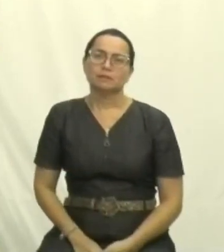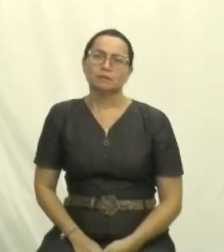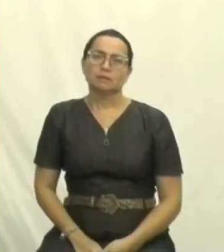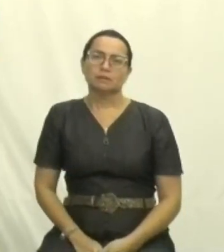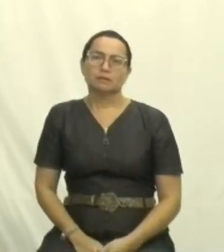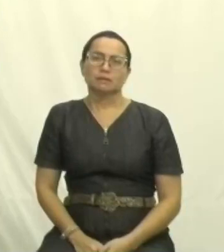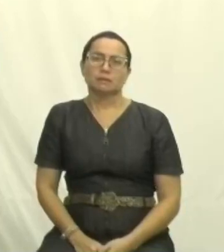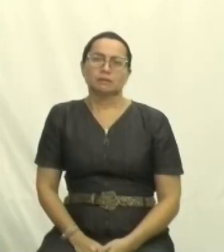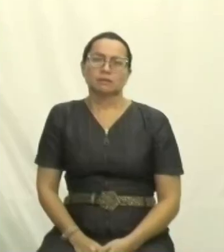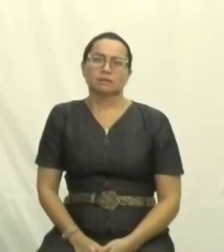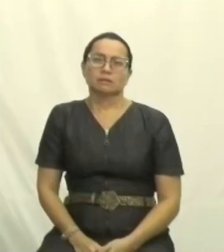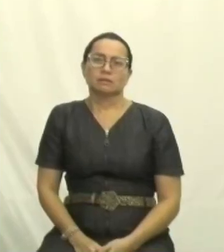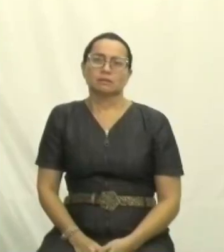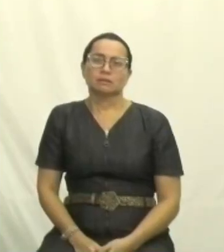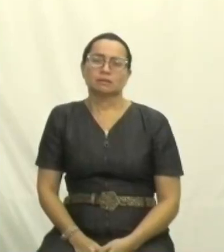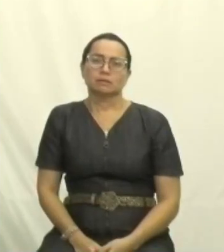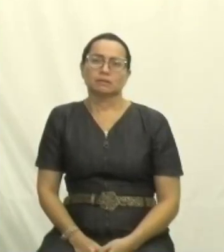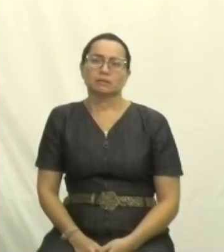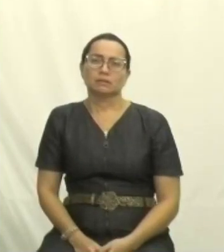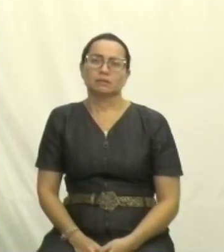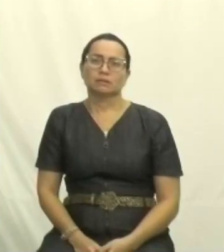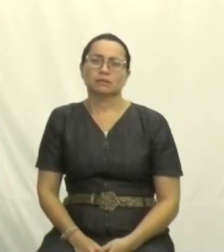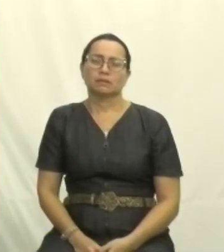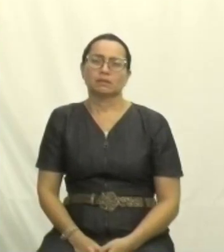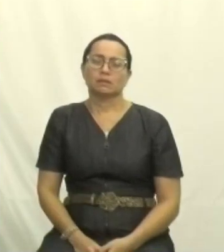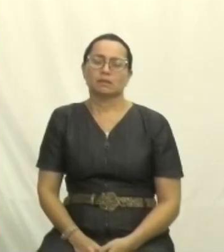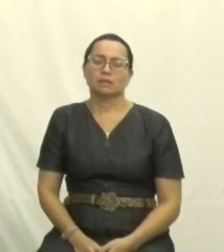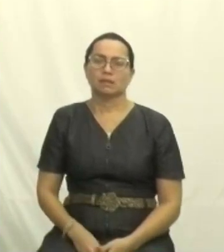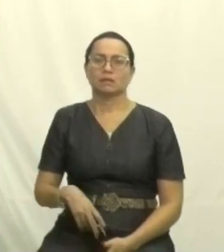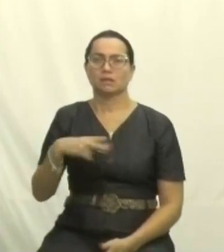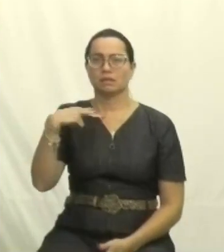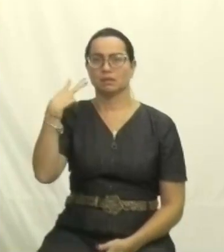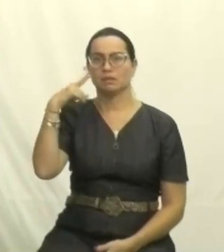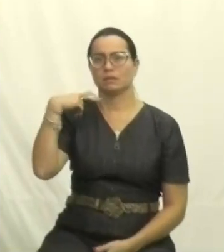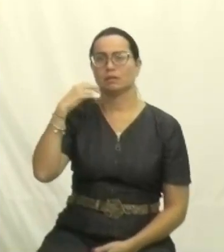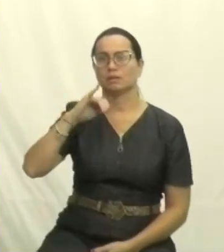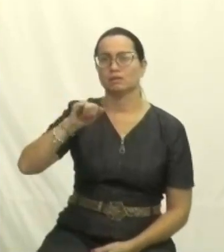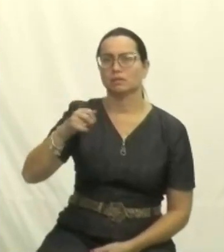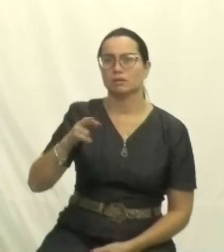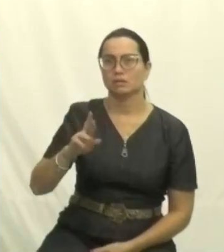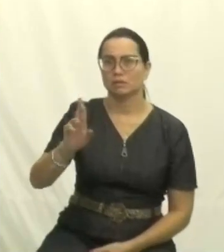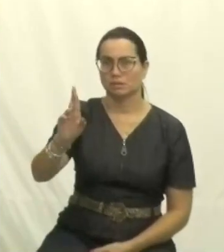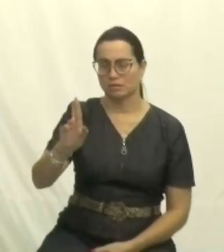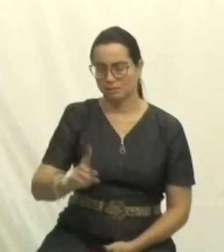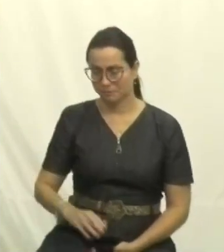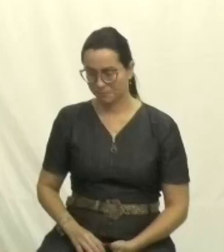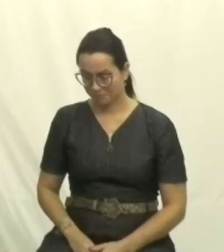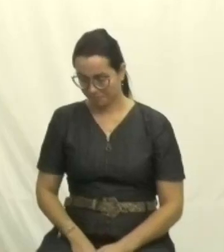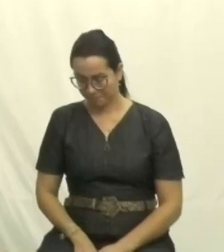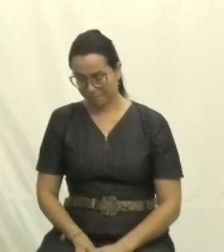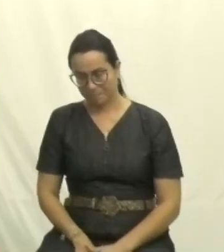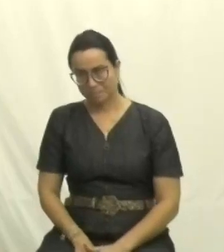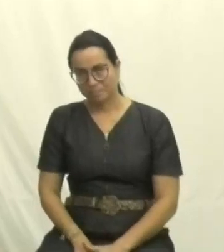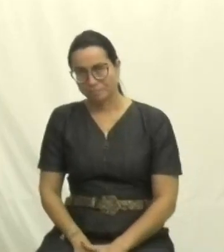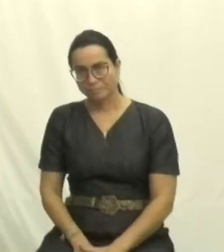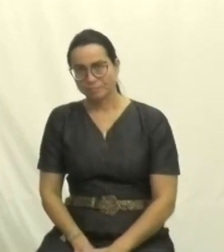processo. Requerimento continua em discussão. Com a palavra, o vereador Jair Augusto Alexandre.